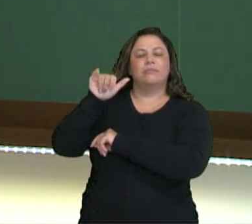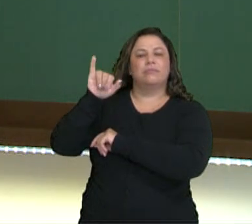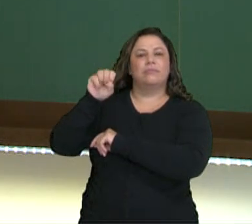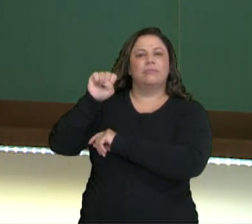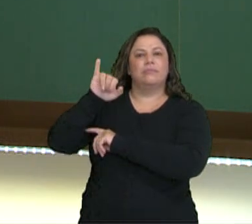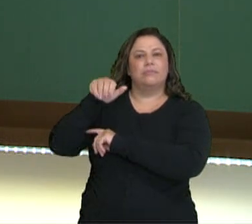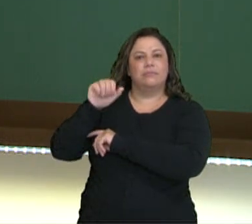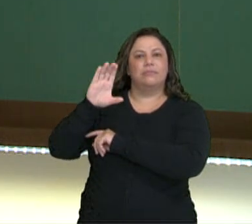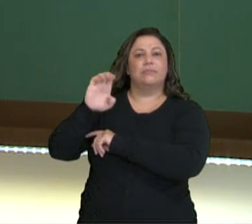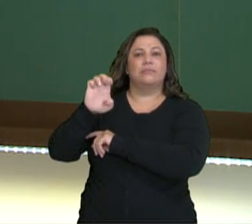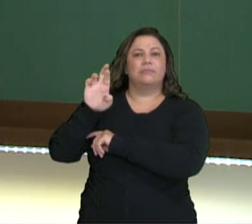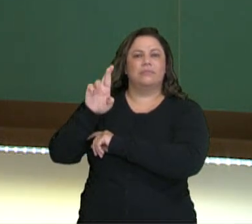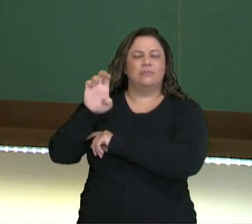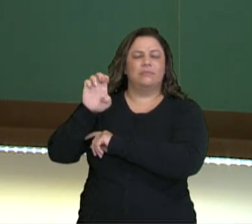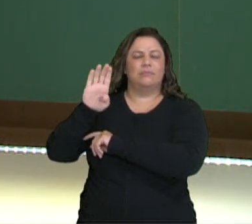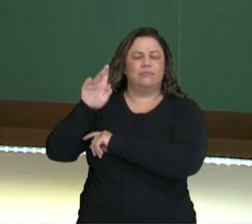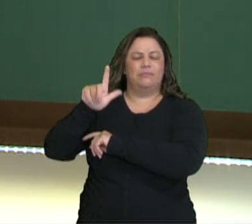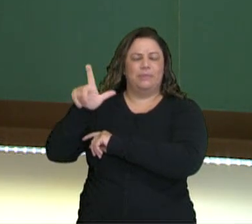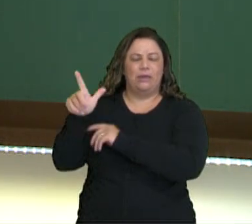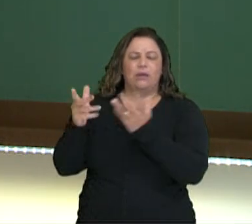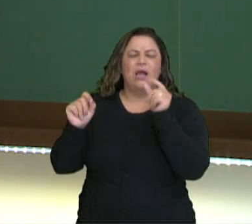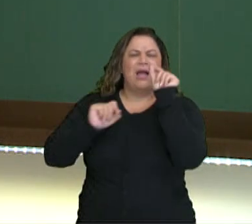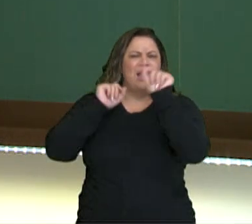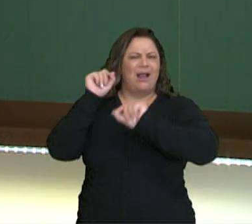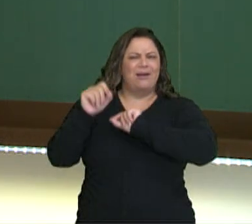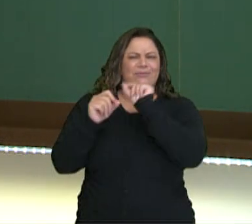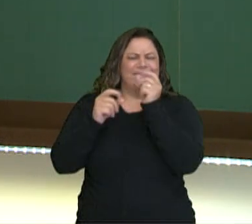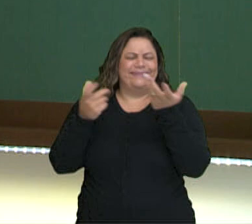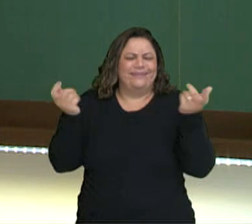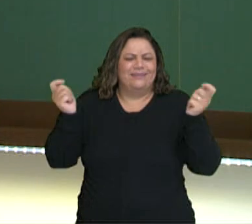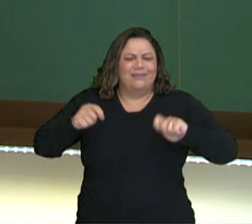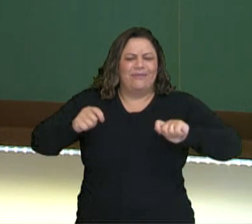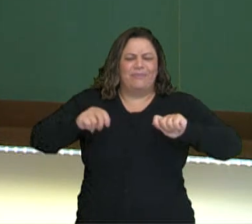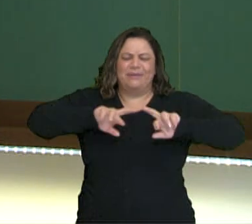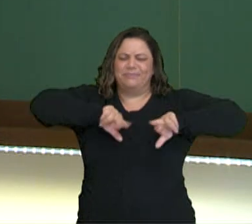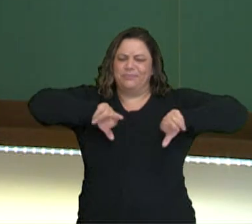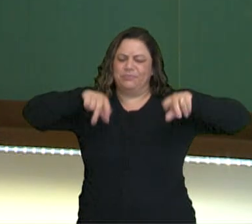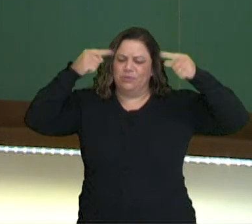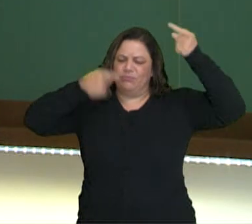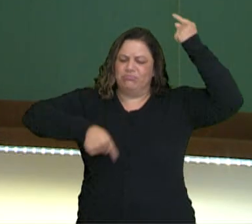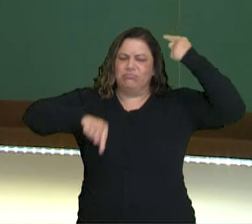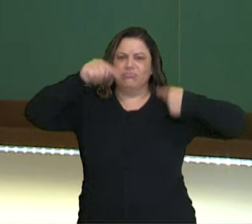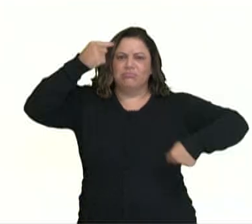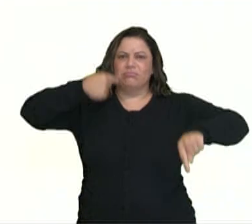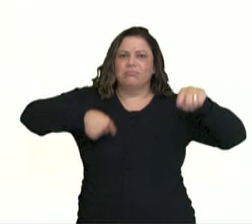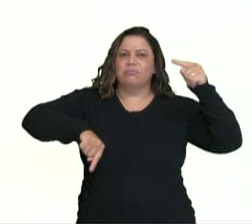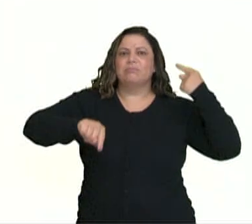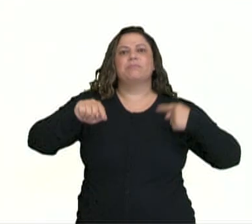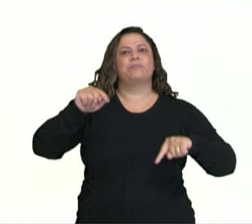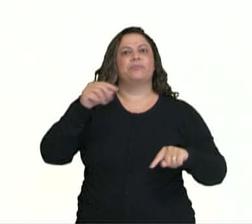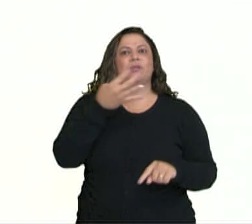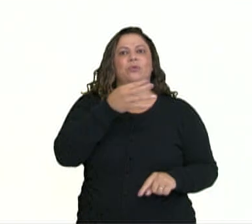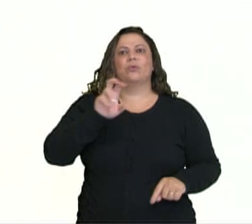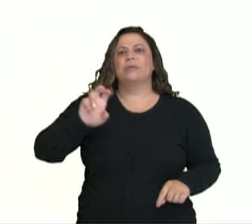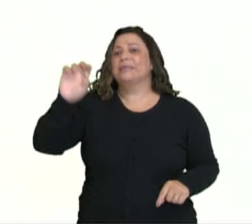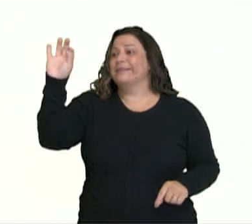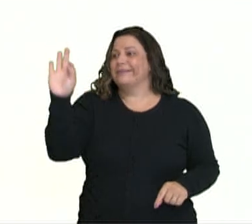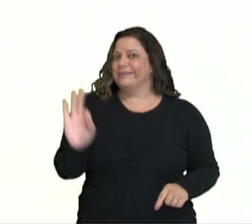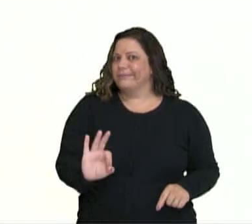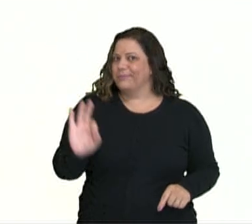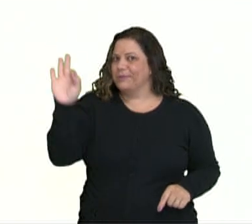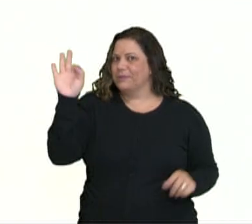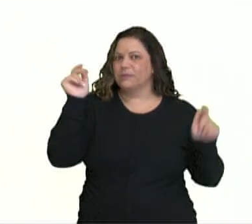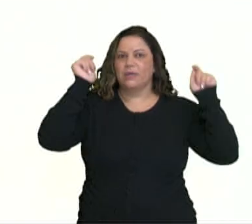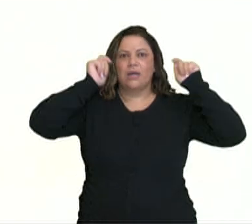a capacidade motora do atleta, mas em cerca de 45% dos indivíduos, a